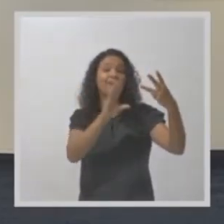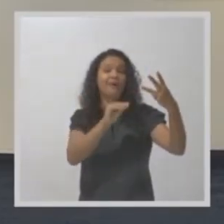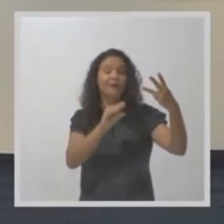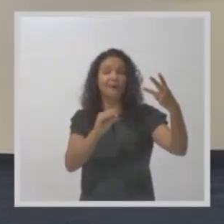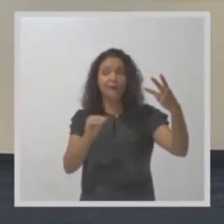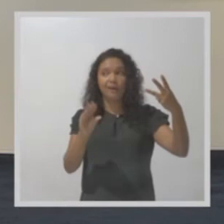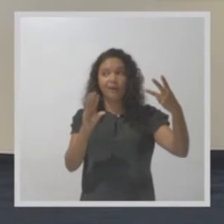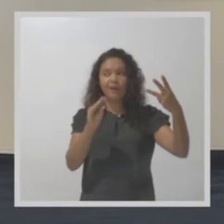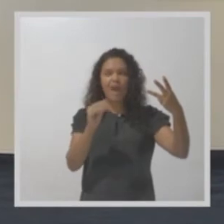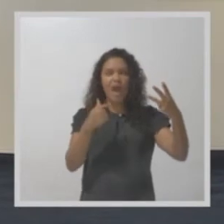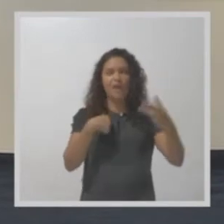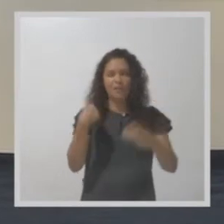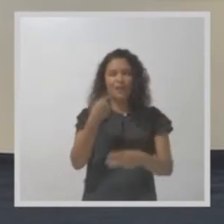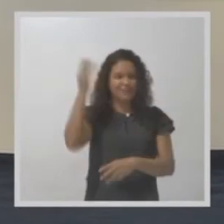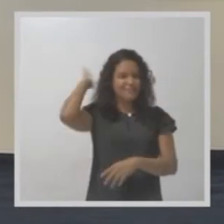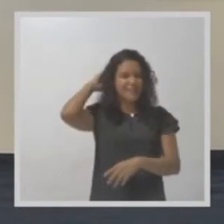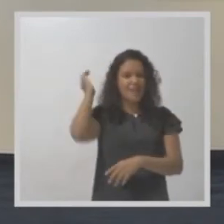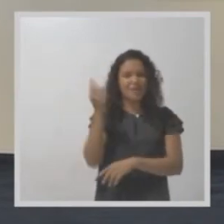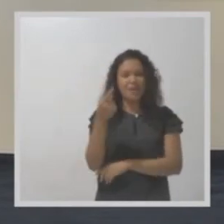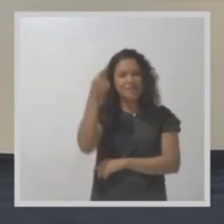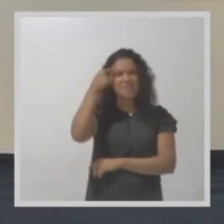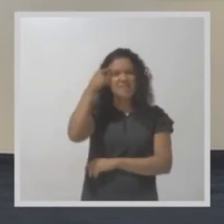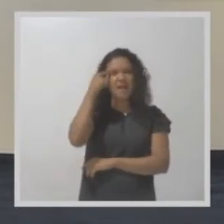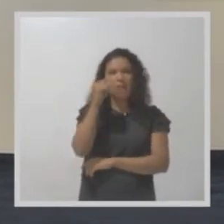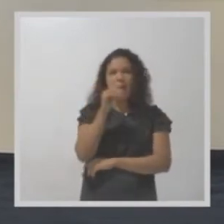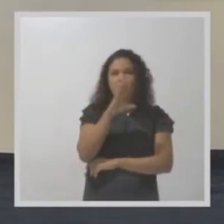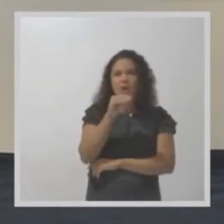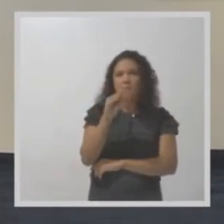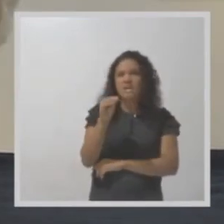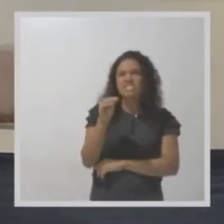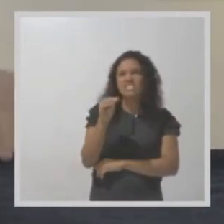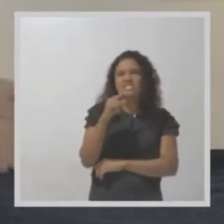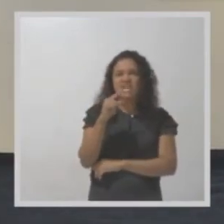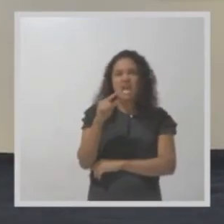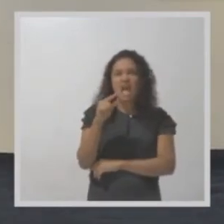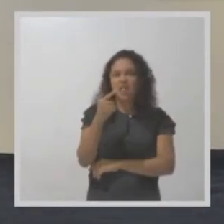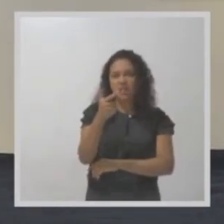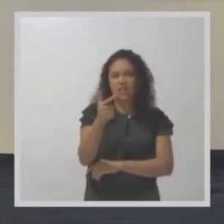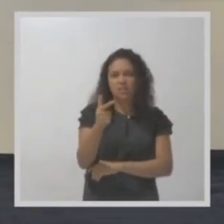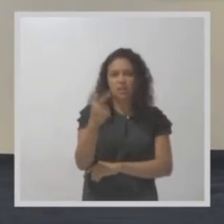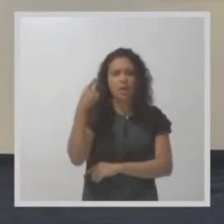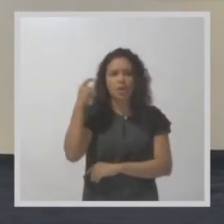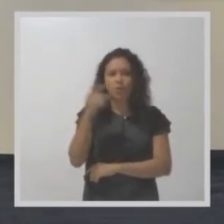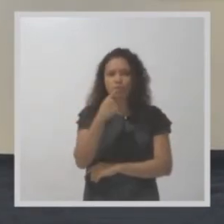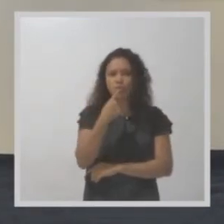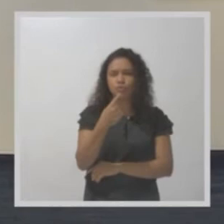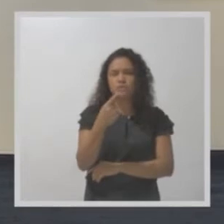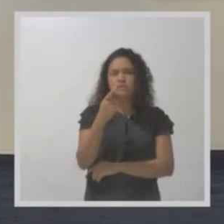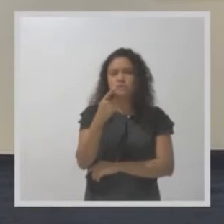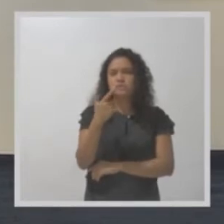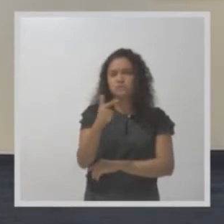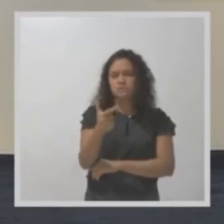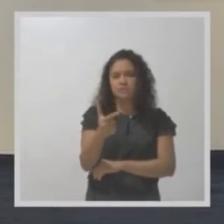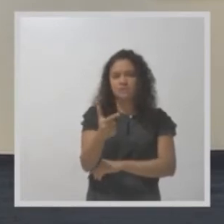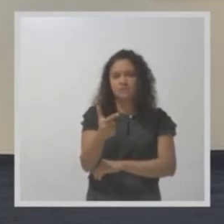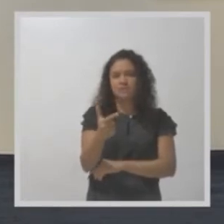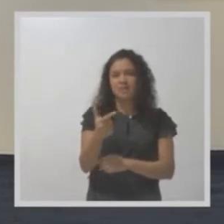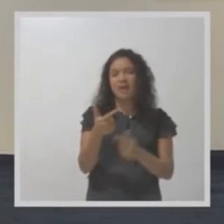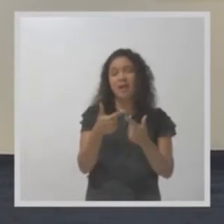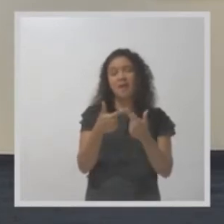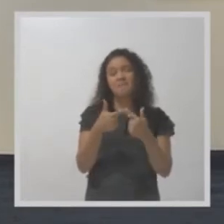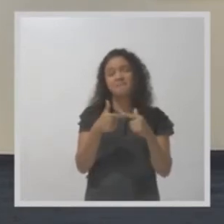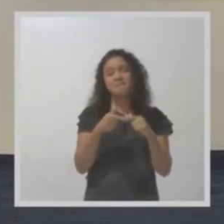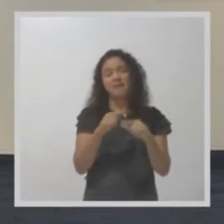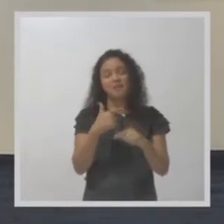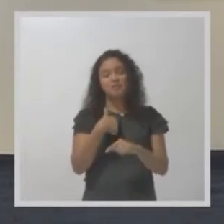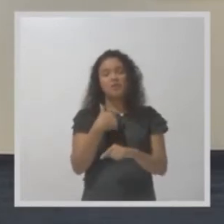não temos sotaque, mas nós somos conhecidos, como quando vamos para outros estados, como uma panelinha de pressão, porque